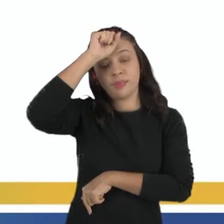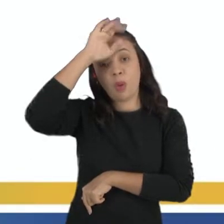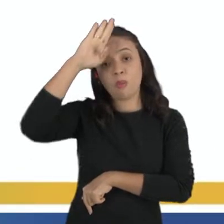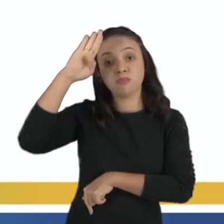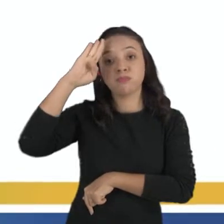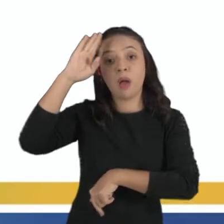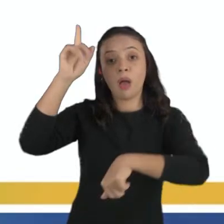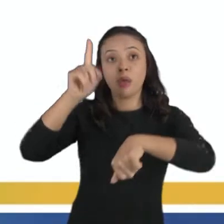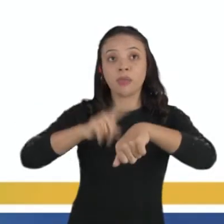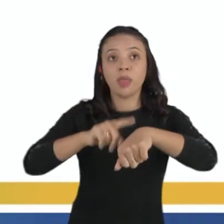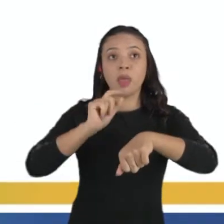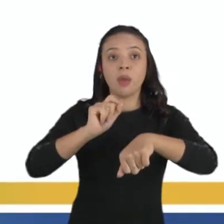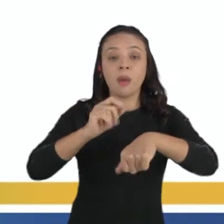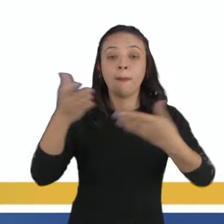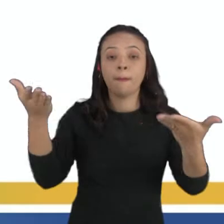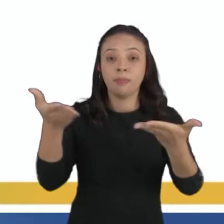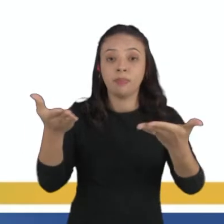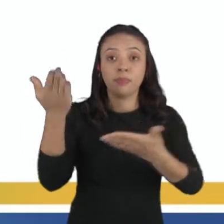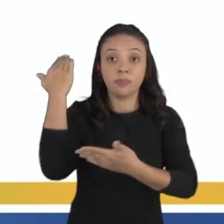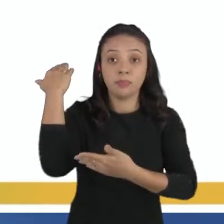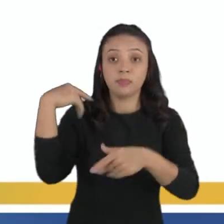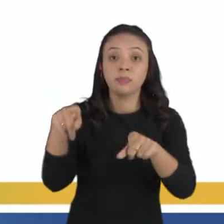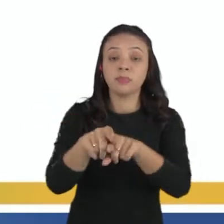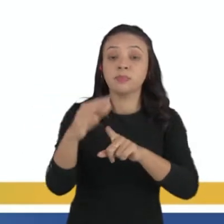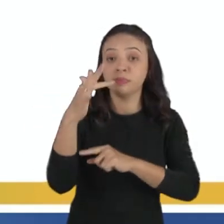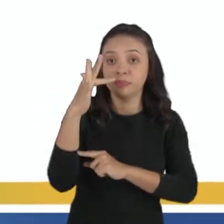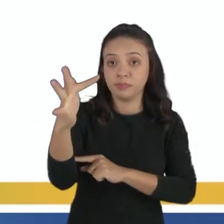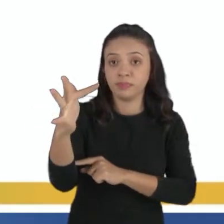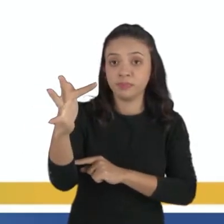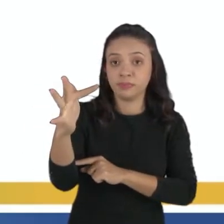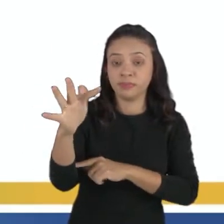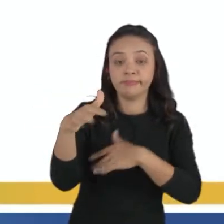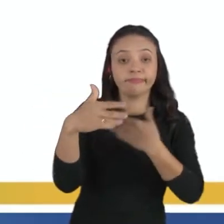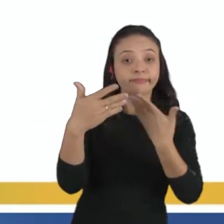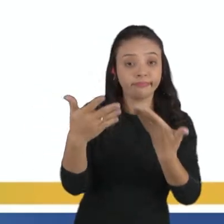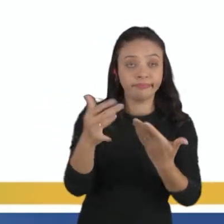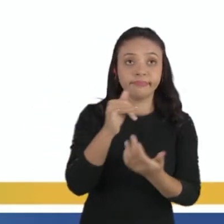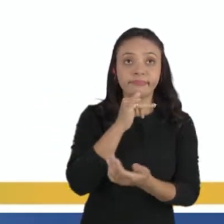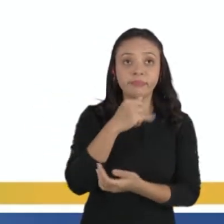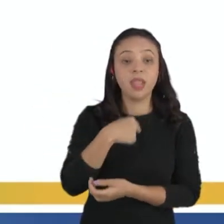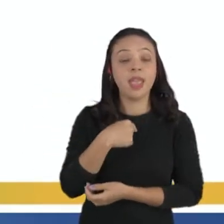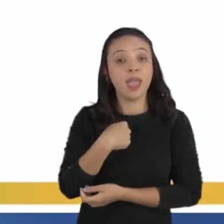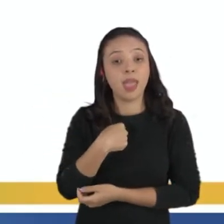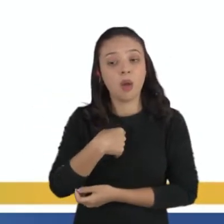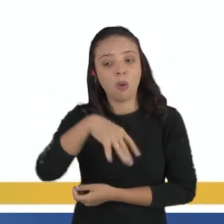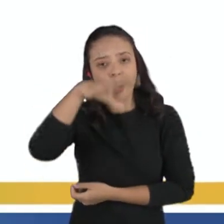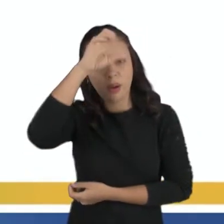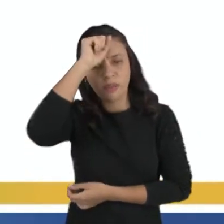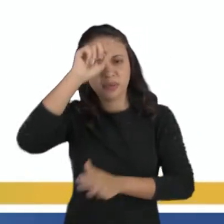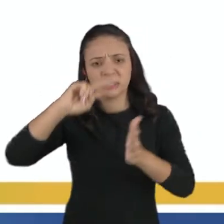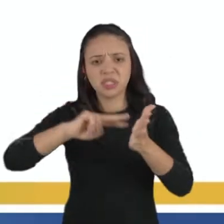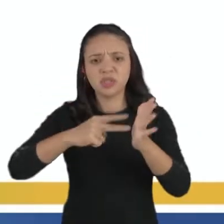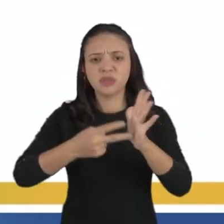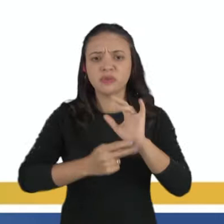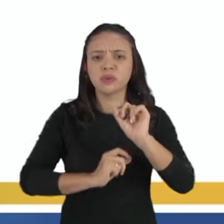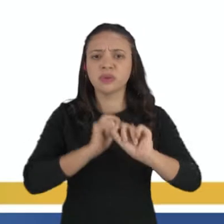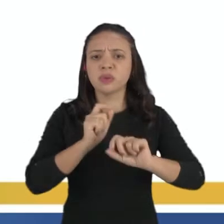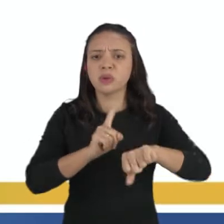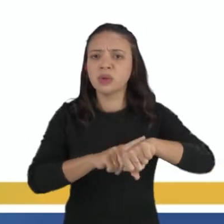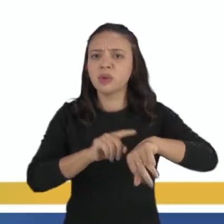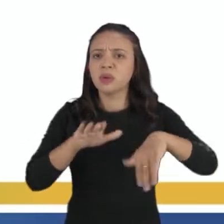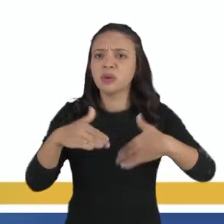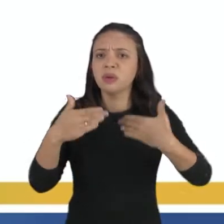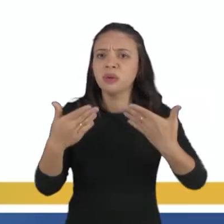principais tempos são presente, passado e futuro. No caso, eu aprendi indica que tempo.